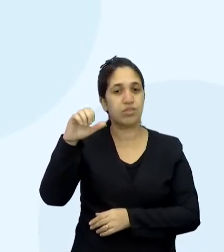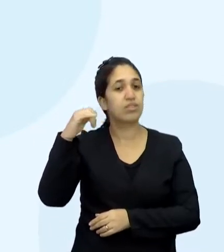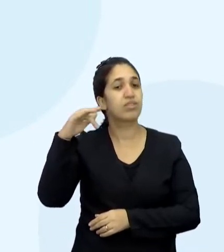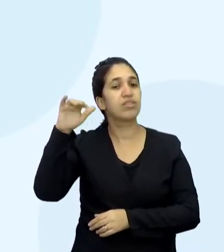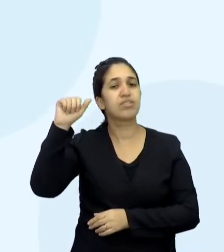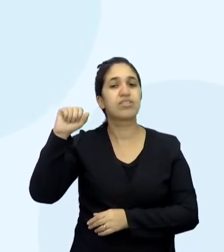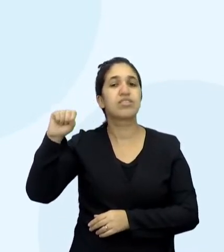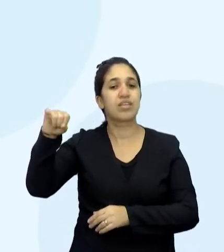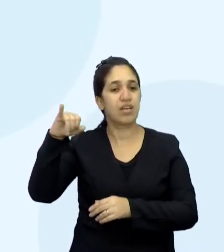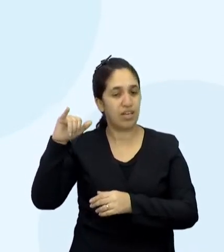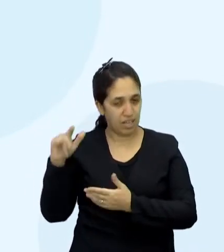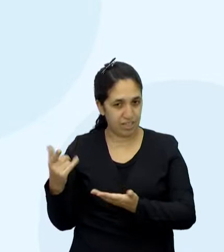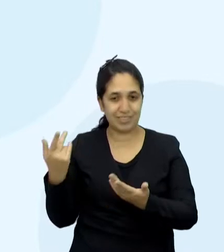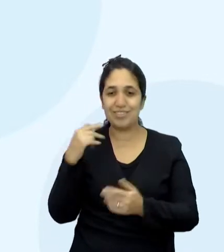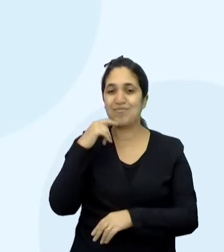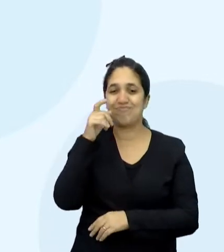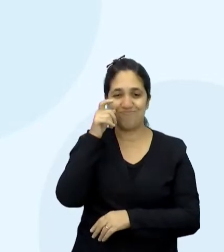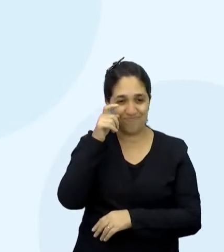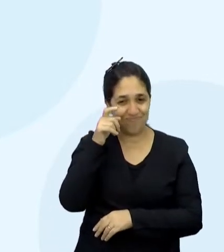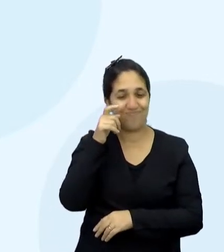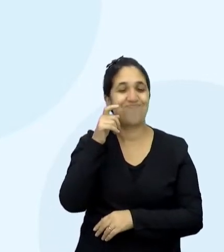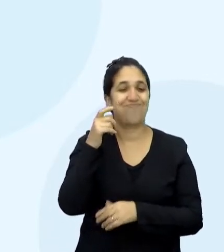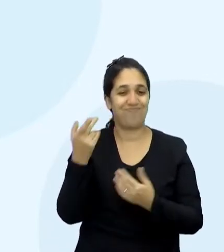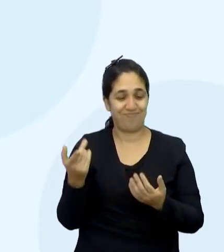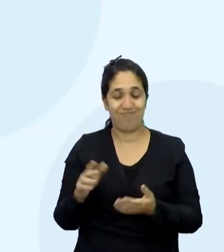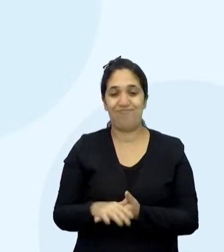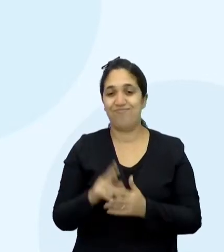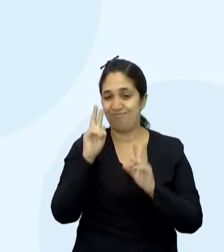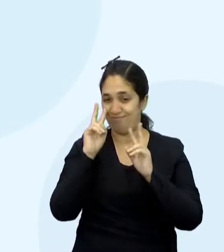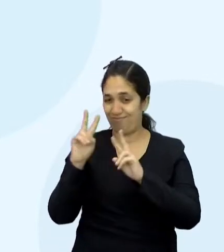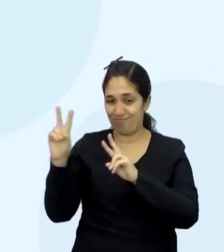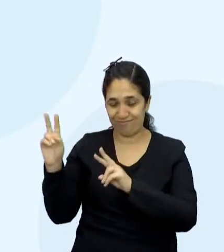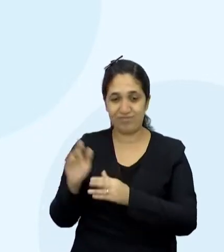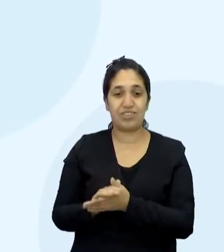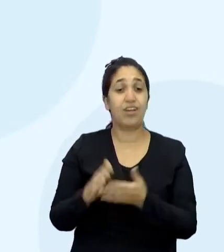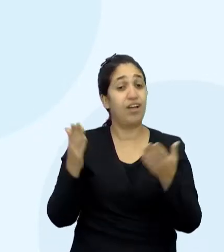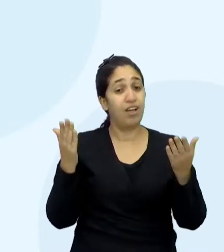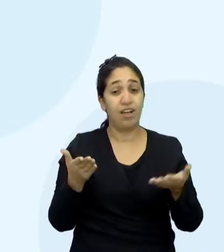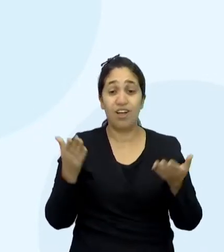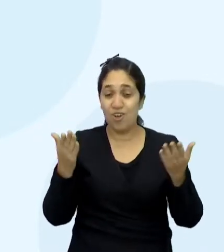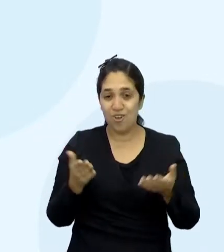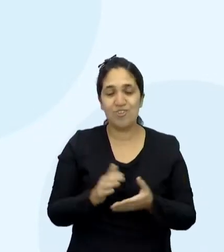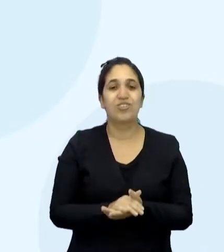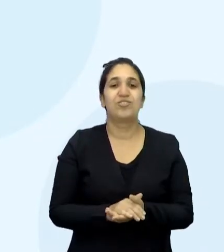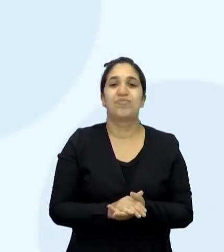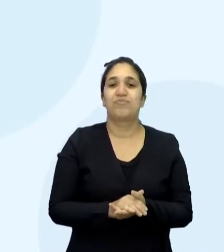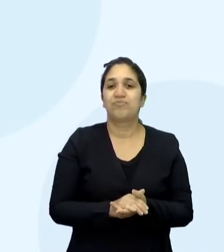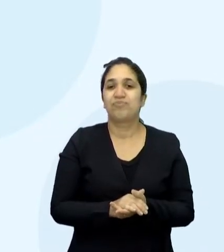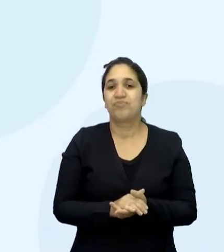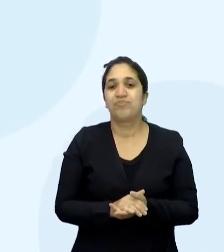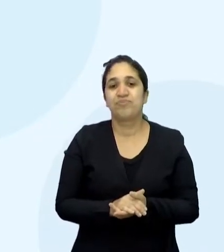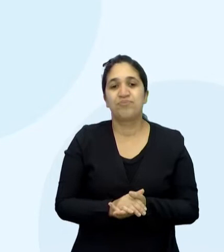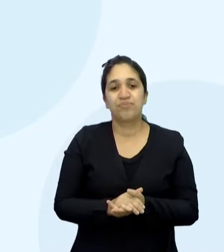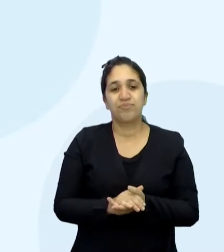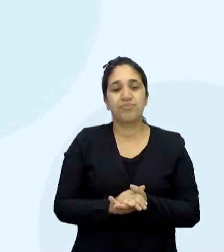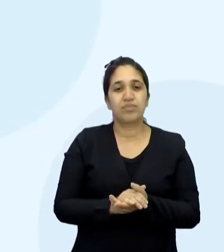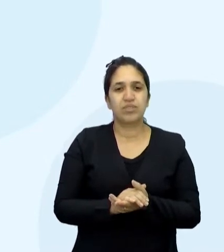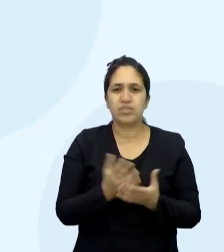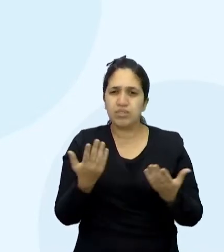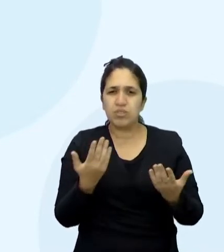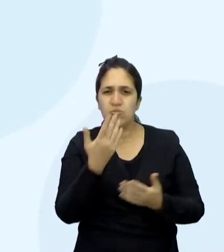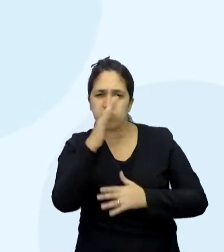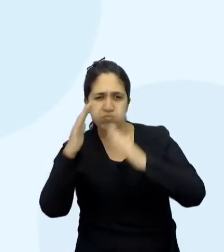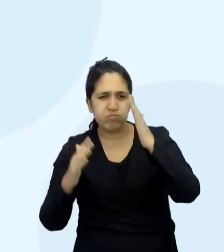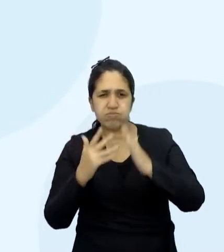um comportamento também interessante, que é o que a gente vai ver, tá bom? Então, hoje, o que nós vamos fazer? Nós vamos ver um fenômeno